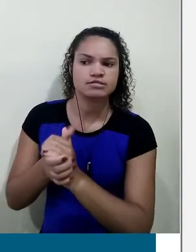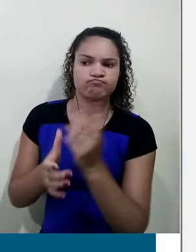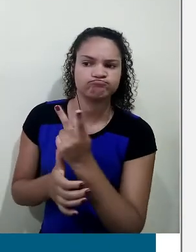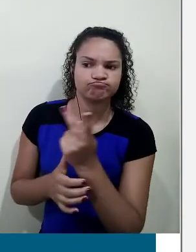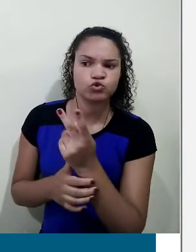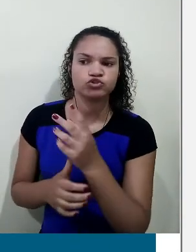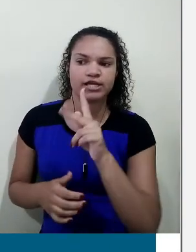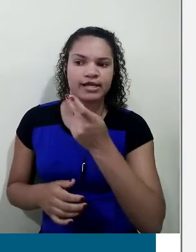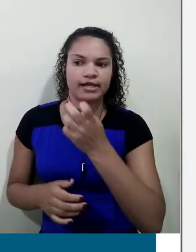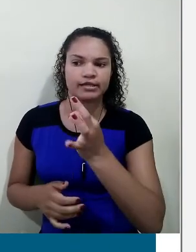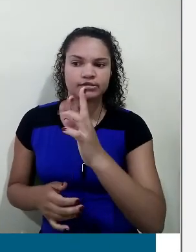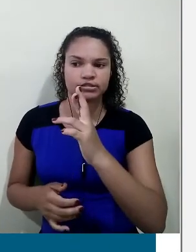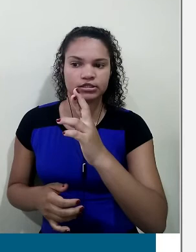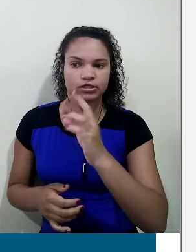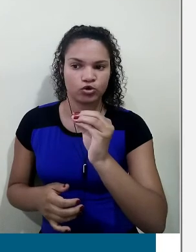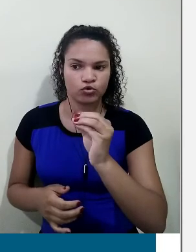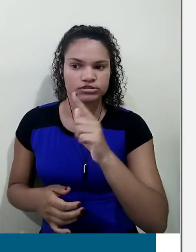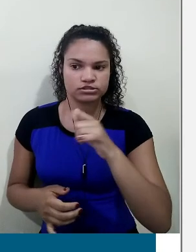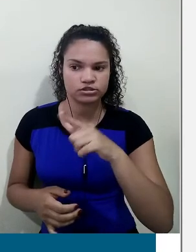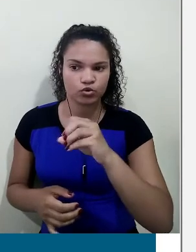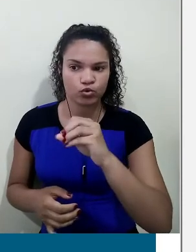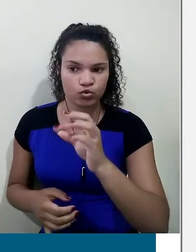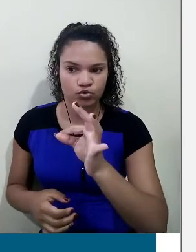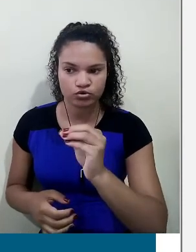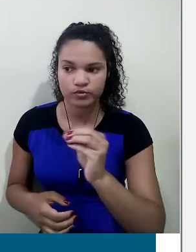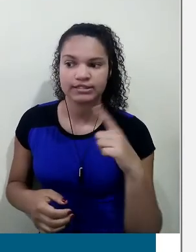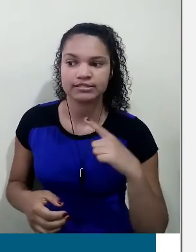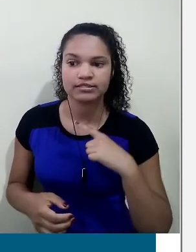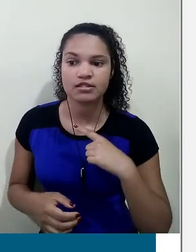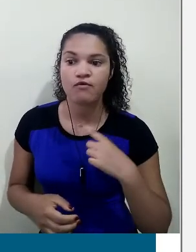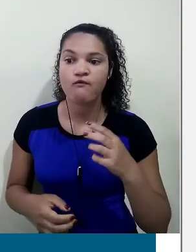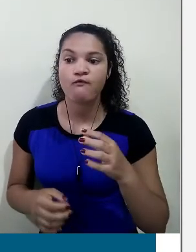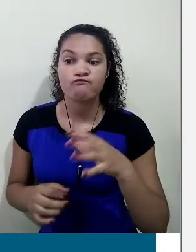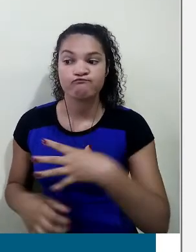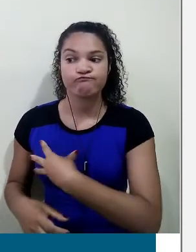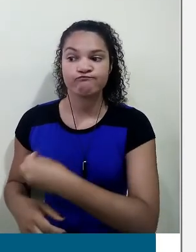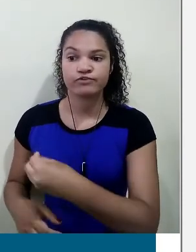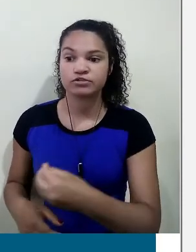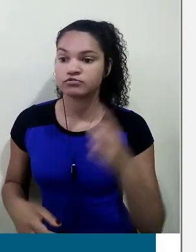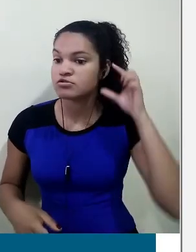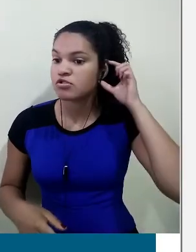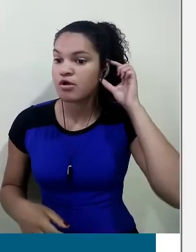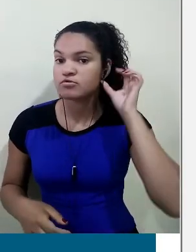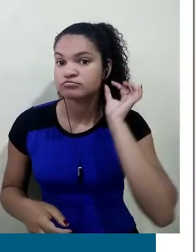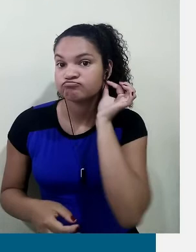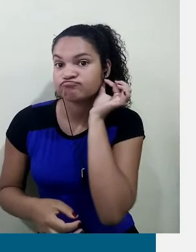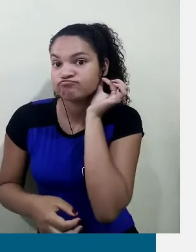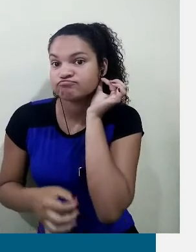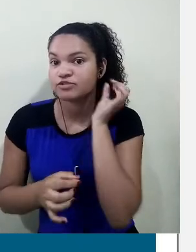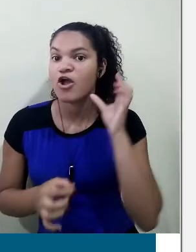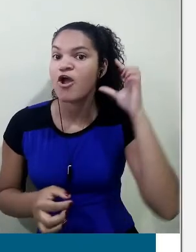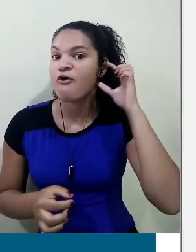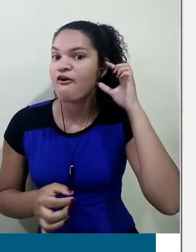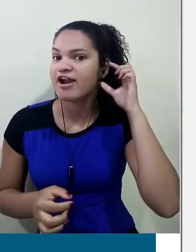2 heterozigotos para a forma do lóbulo da orelha ter um filho de sexo masculino com o lóbulo da orelha aderente.